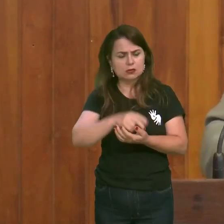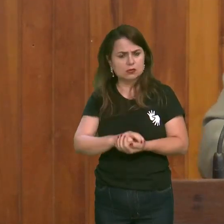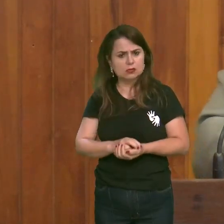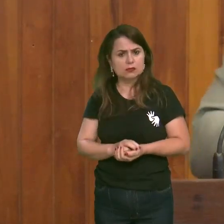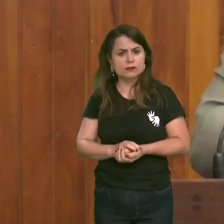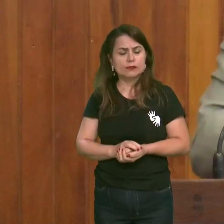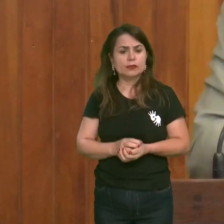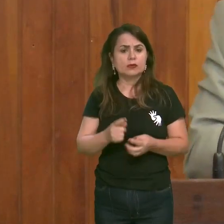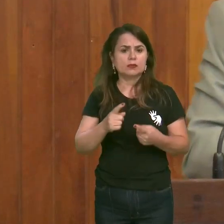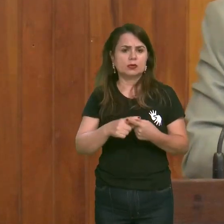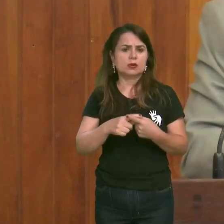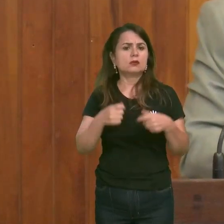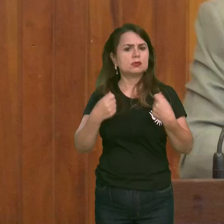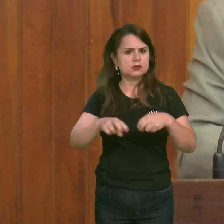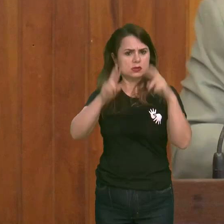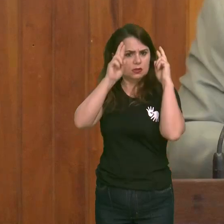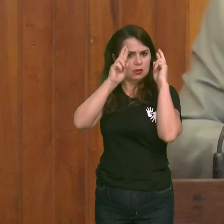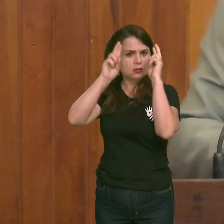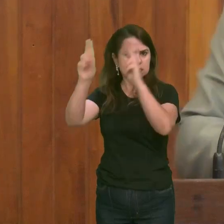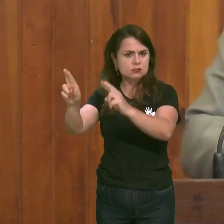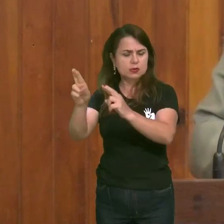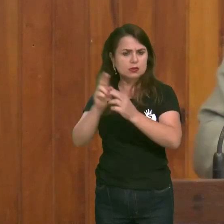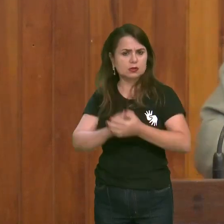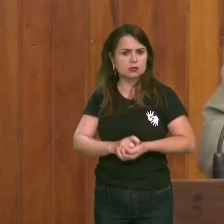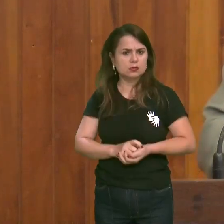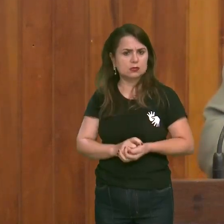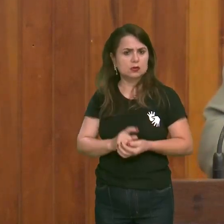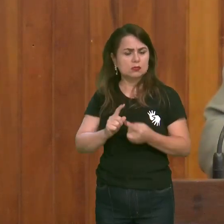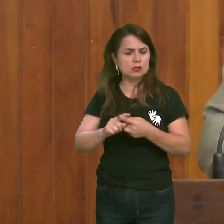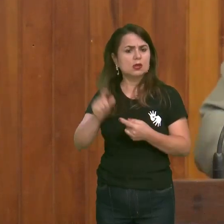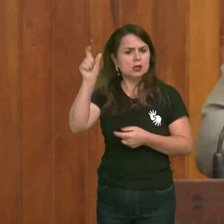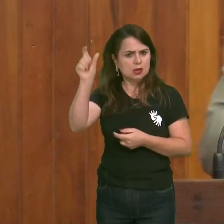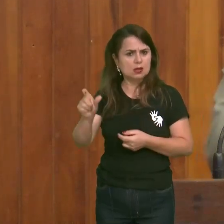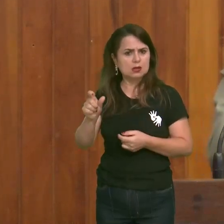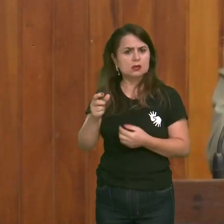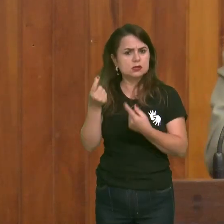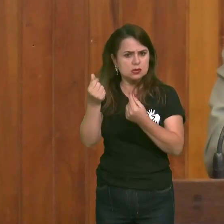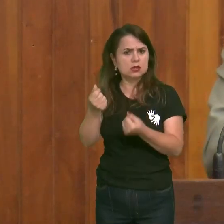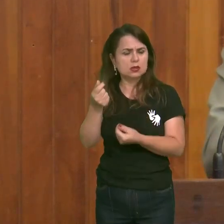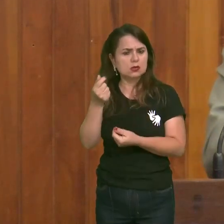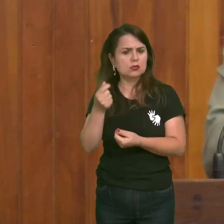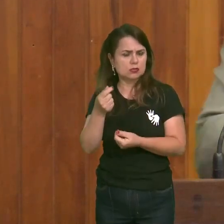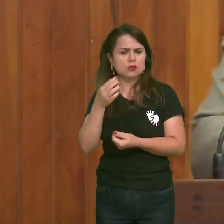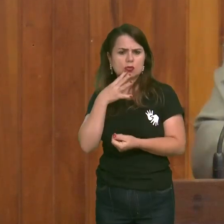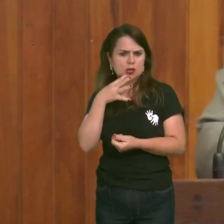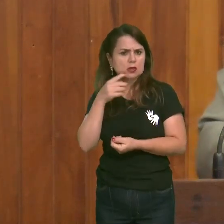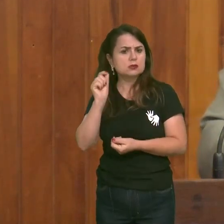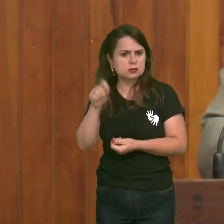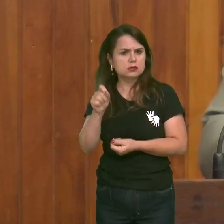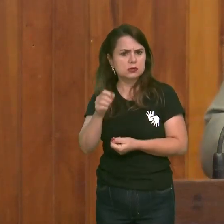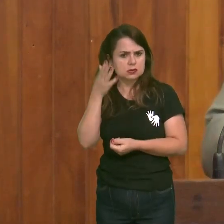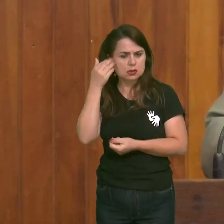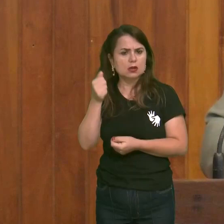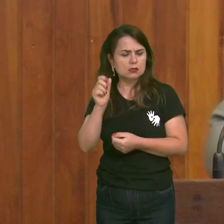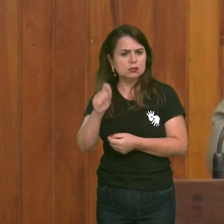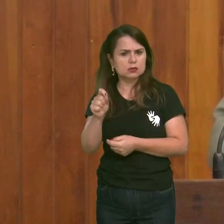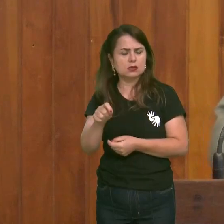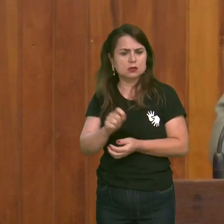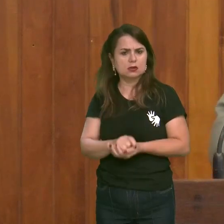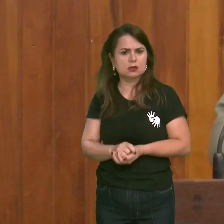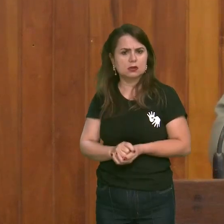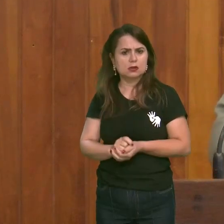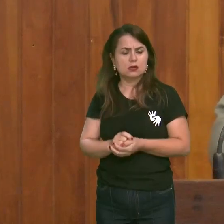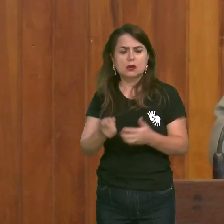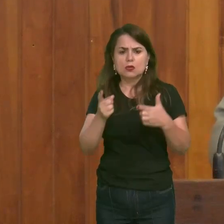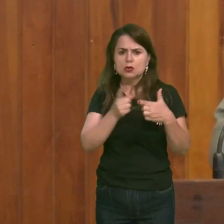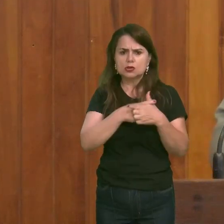financeira acho que merece um pouquinho de respeito e entende de Finanças Sim essa dívida que foi citada aqui 600